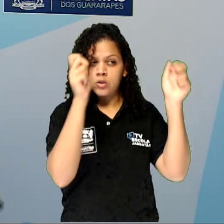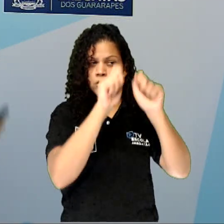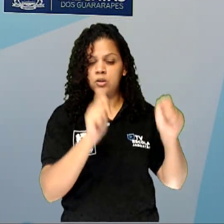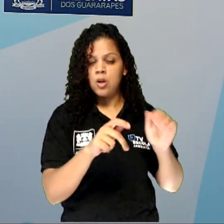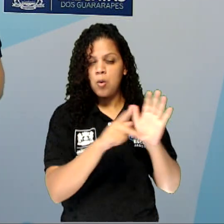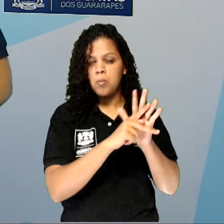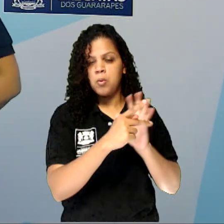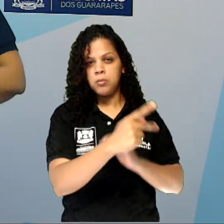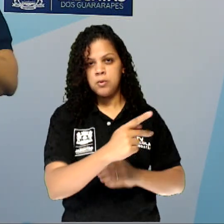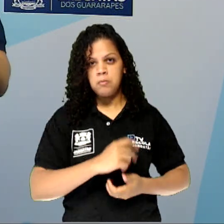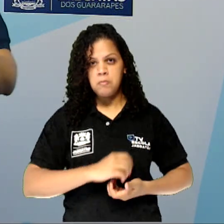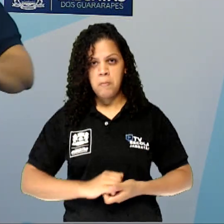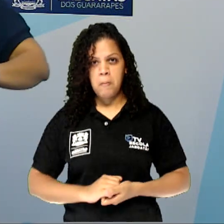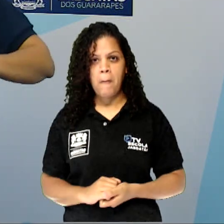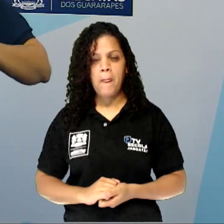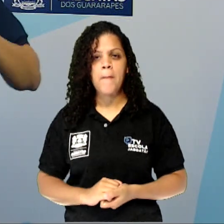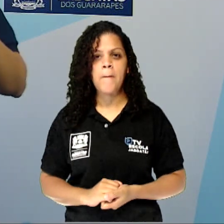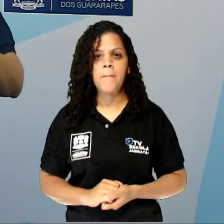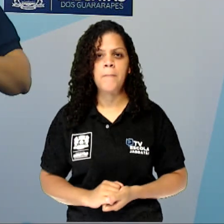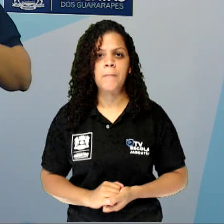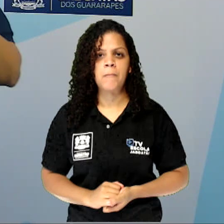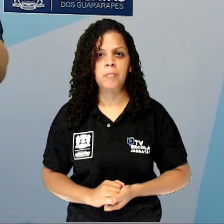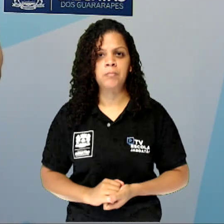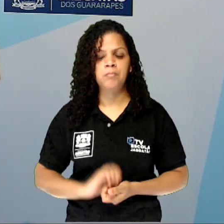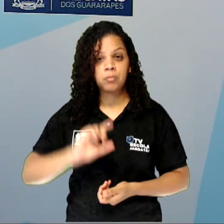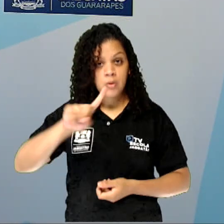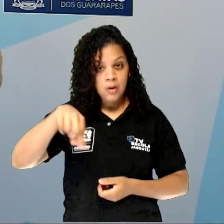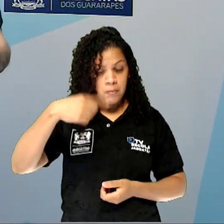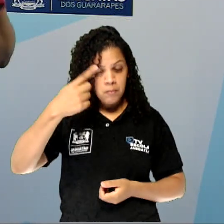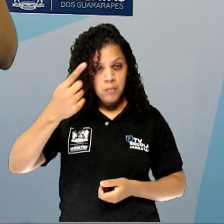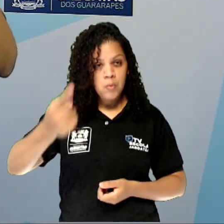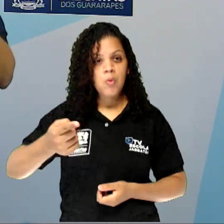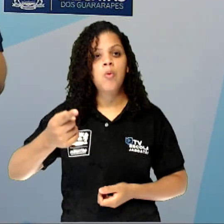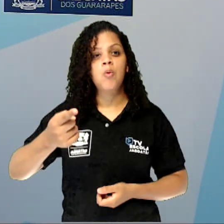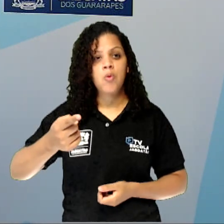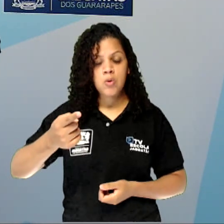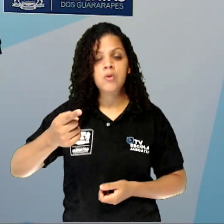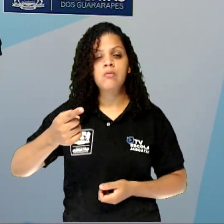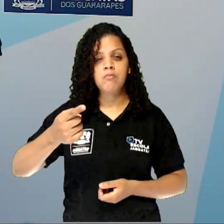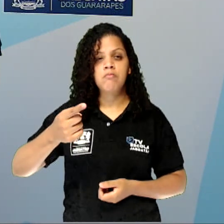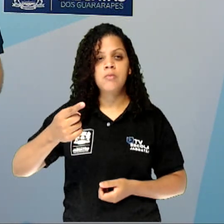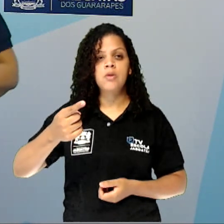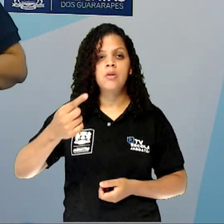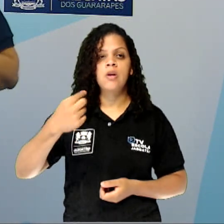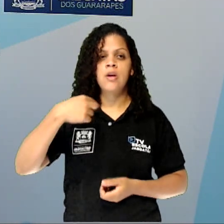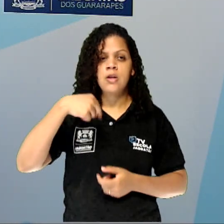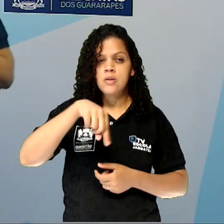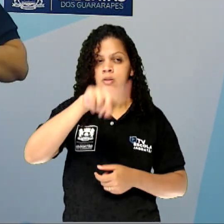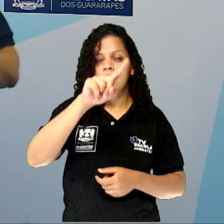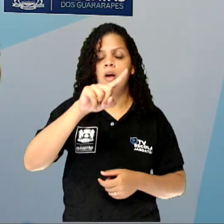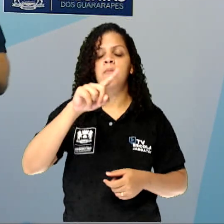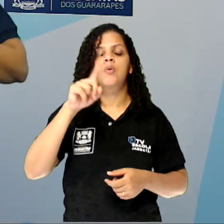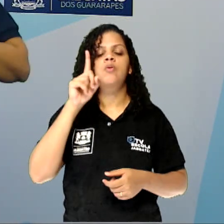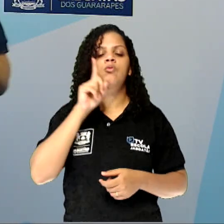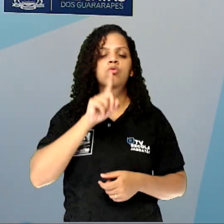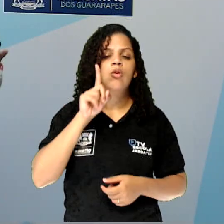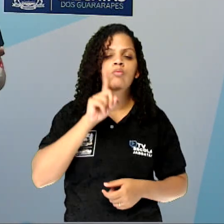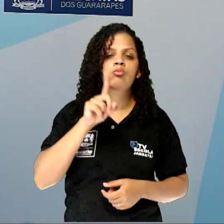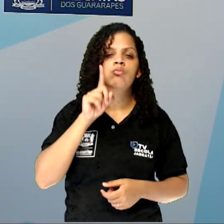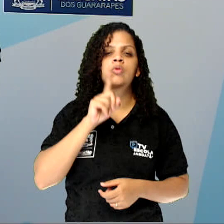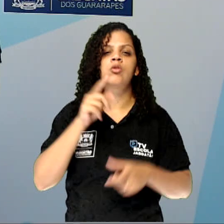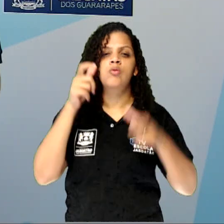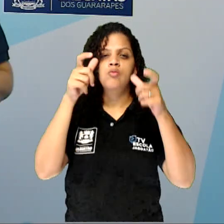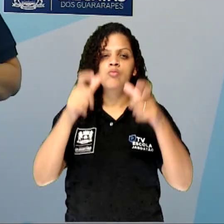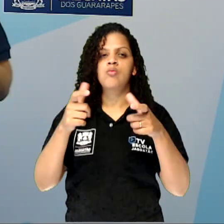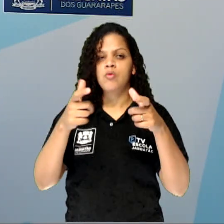enfim. Aí, depois que ele saiu da Alemanha, ele vai para os Estados Unidos, né? o lugar que ele ficou até o